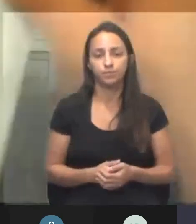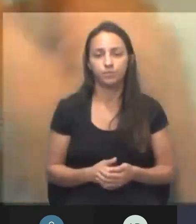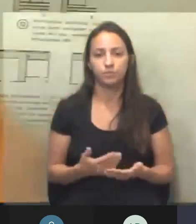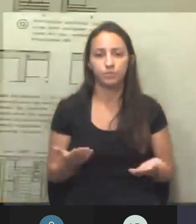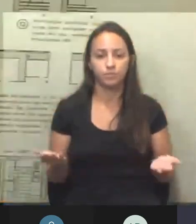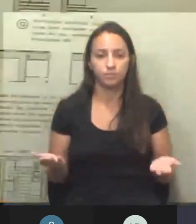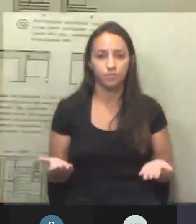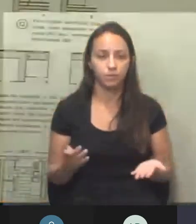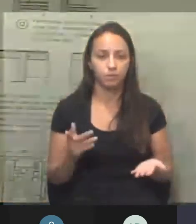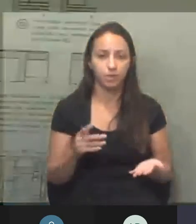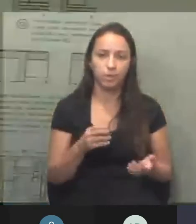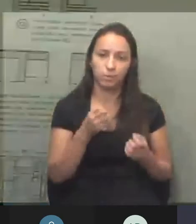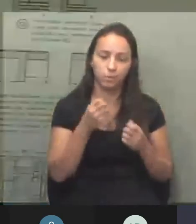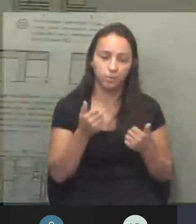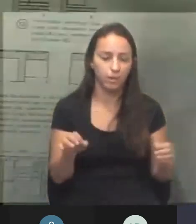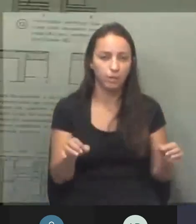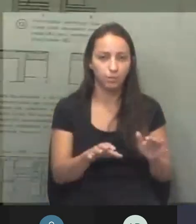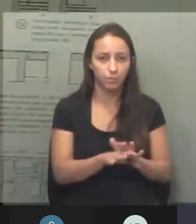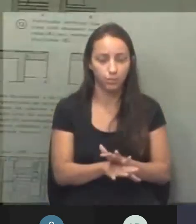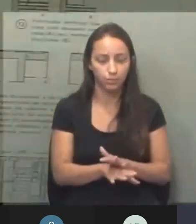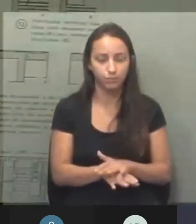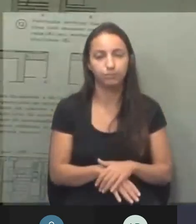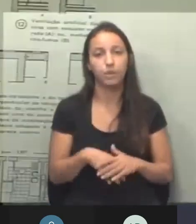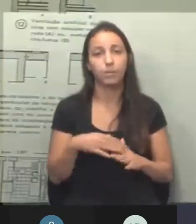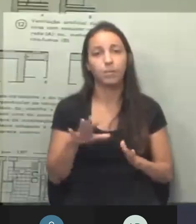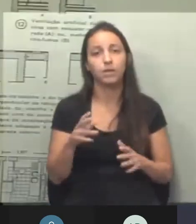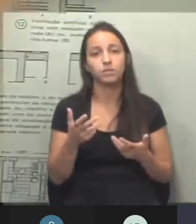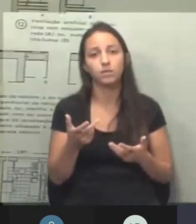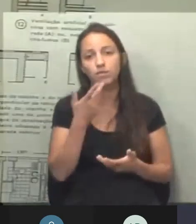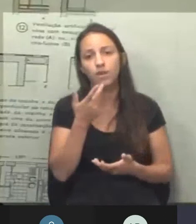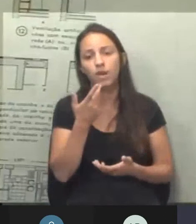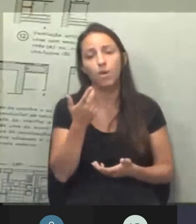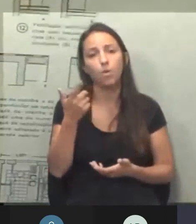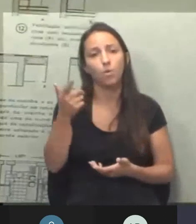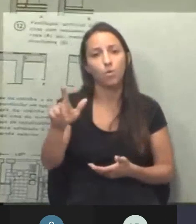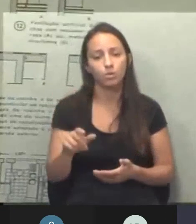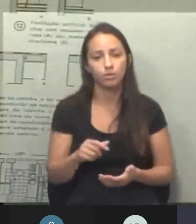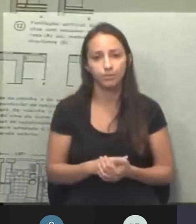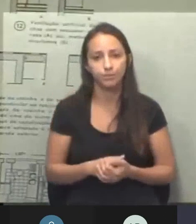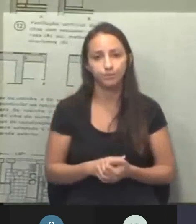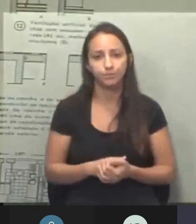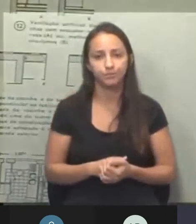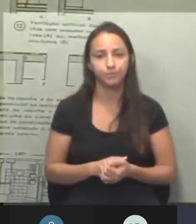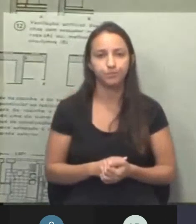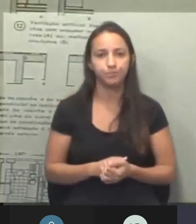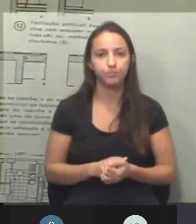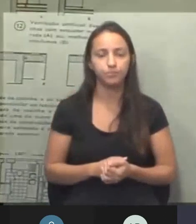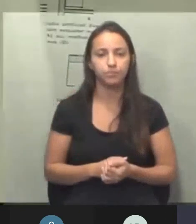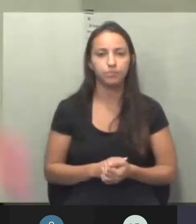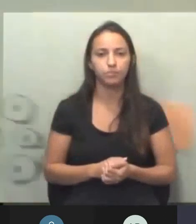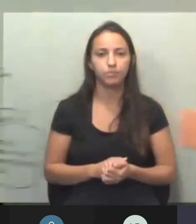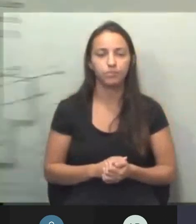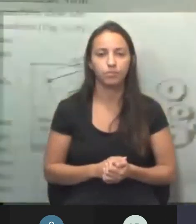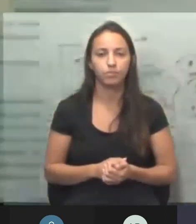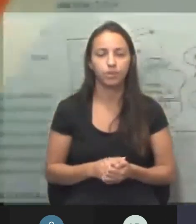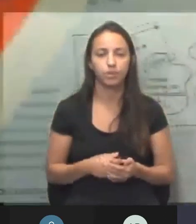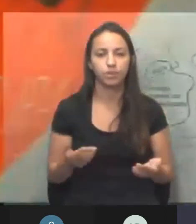para esse setor é isso por enquanto, mas eu quero falar de outra questão, que aqui nós